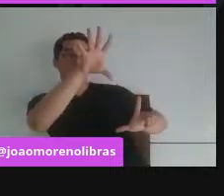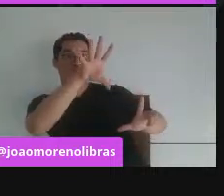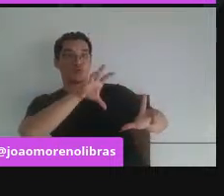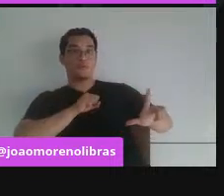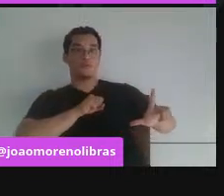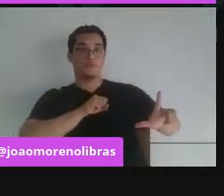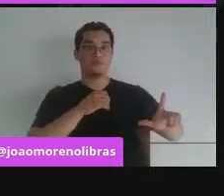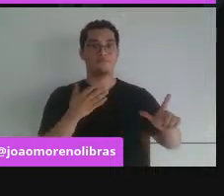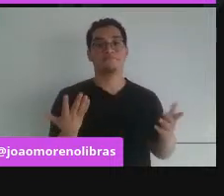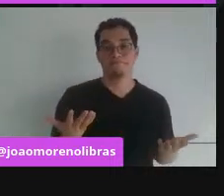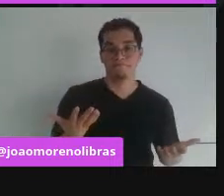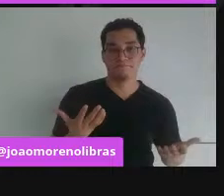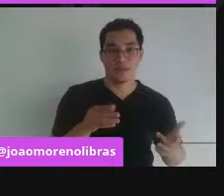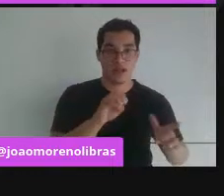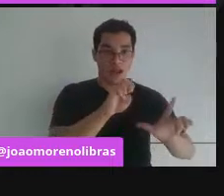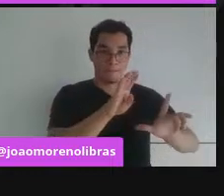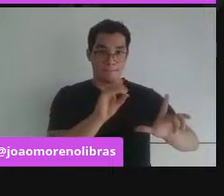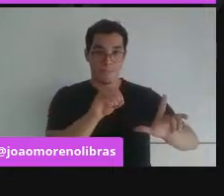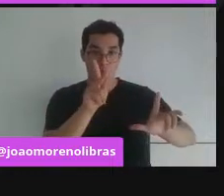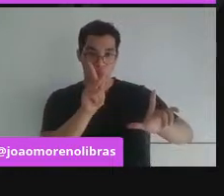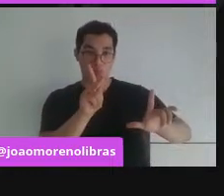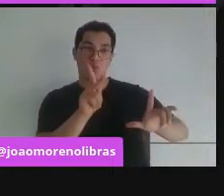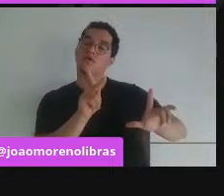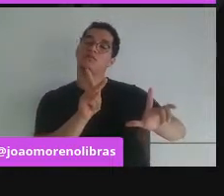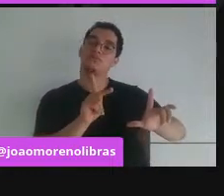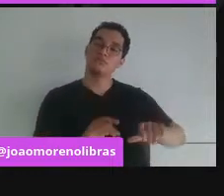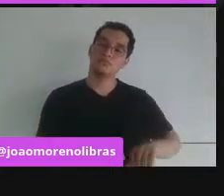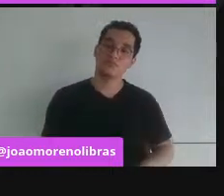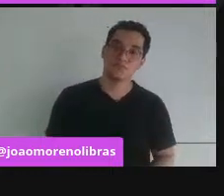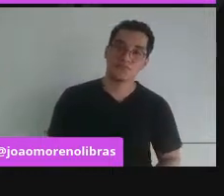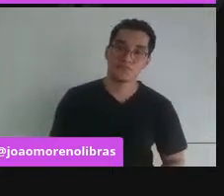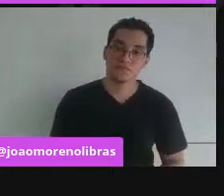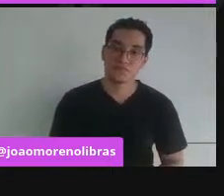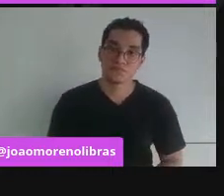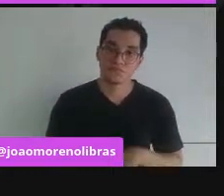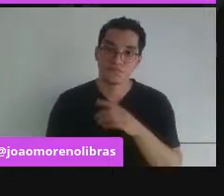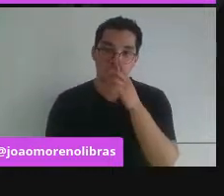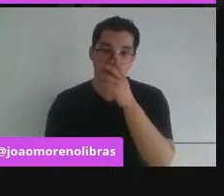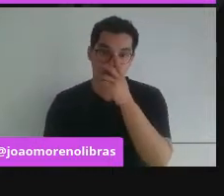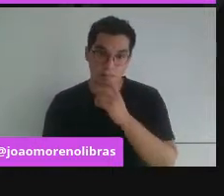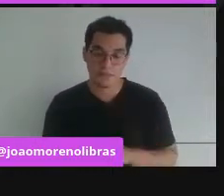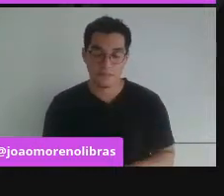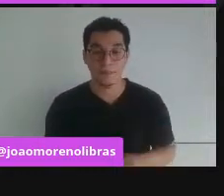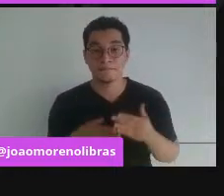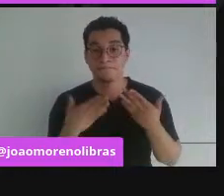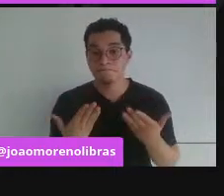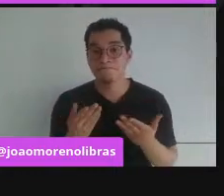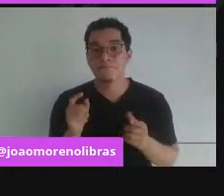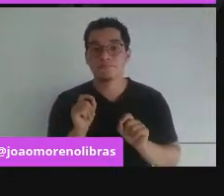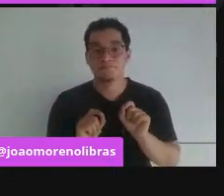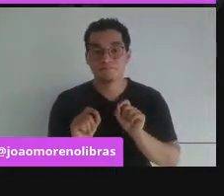esse e-book disponibiliza para os leitores. Tá certo? E aí,